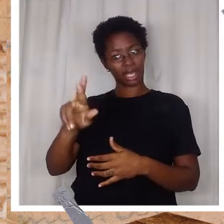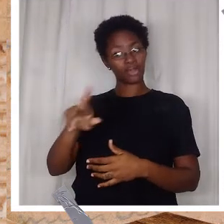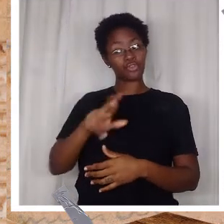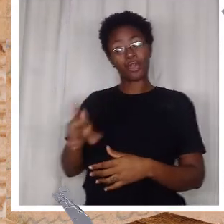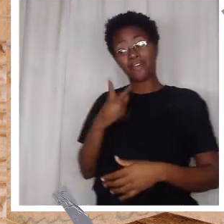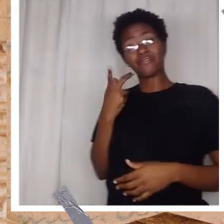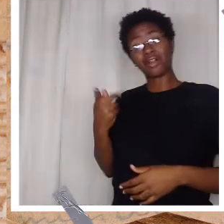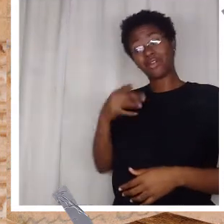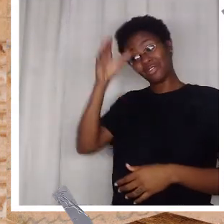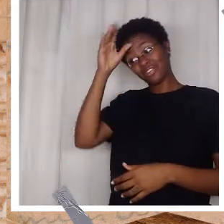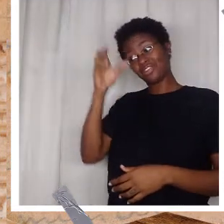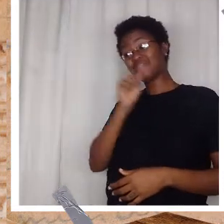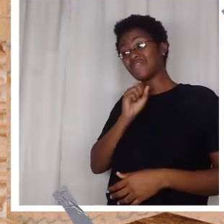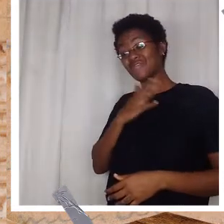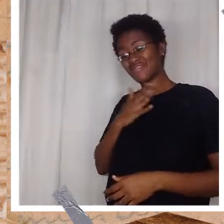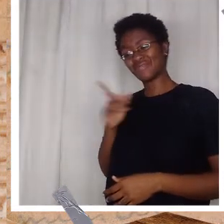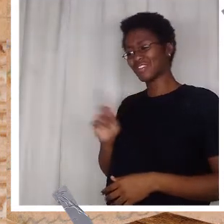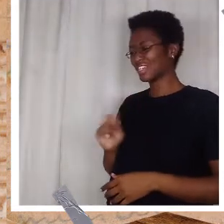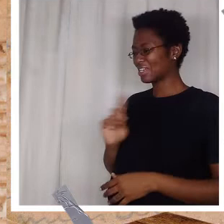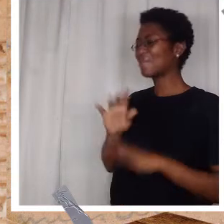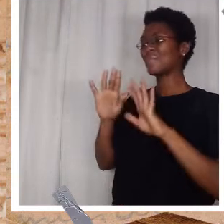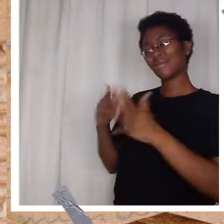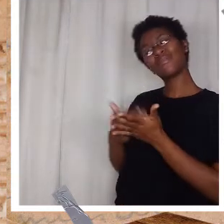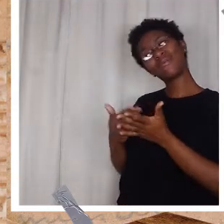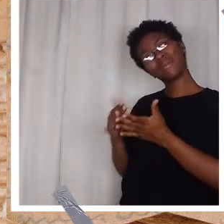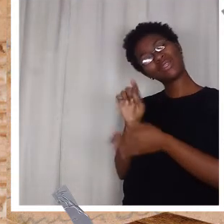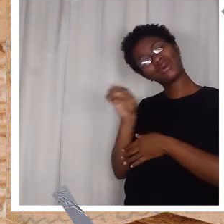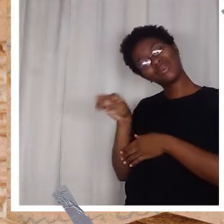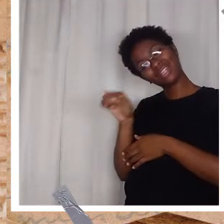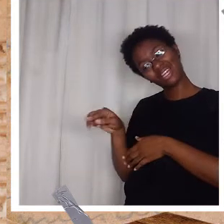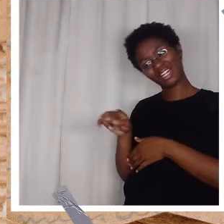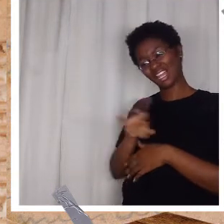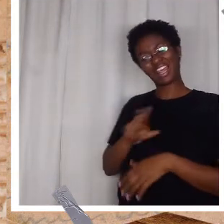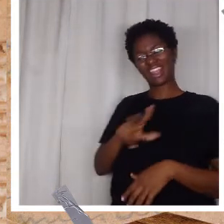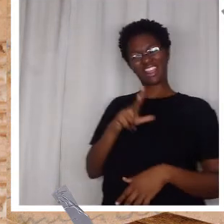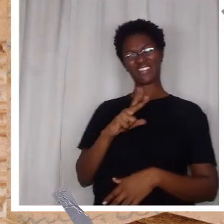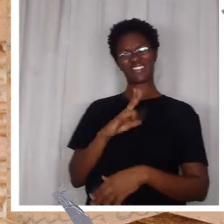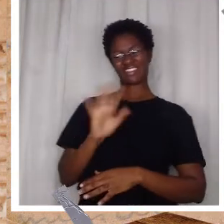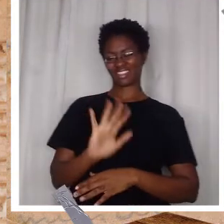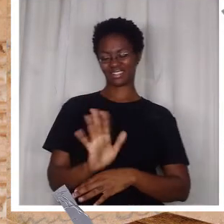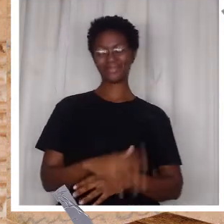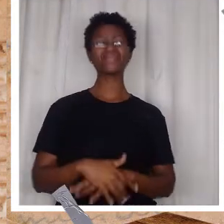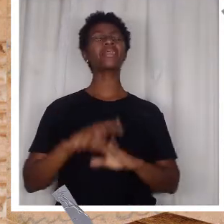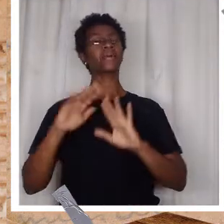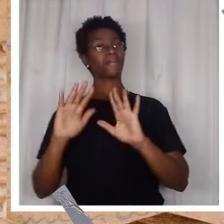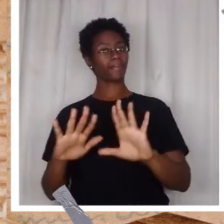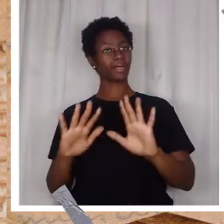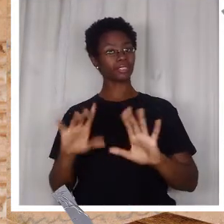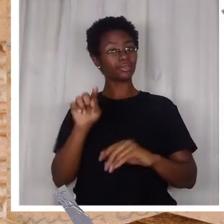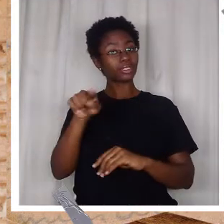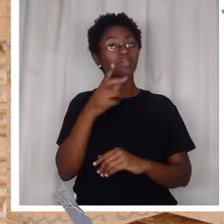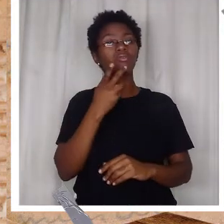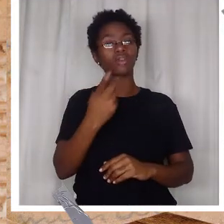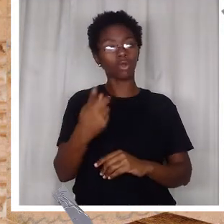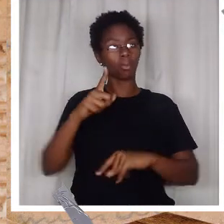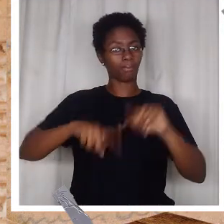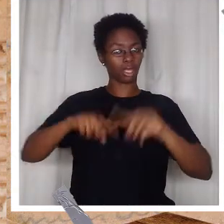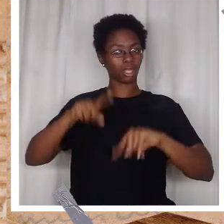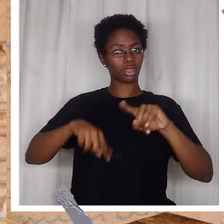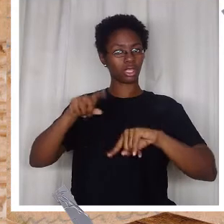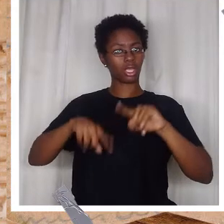tio avô, não, né? Mas vou começar por ele. Nada pessoal, né? Querido, você mencionou o